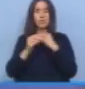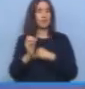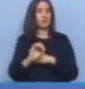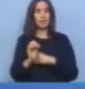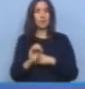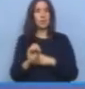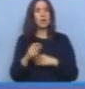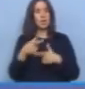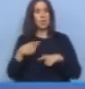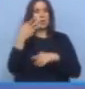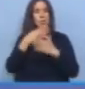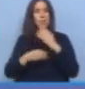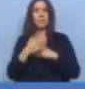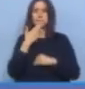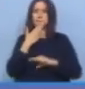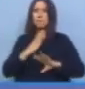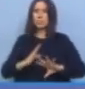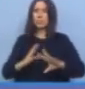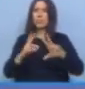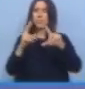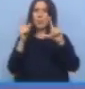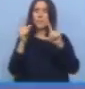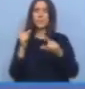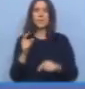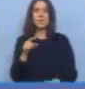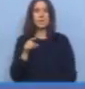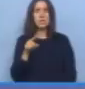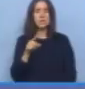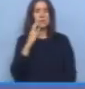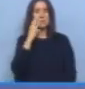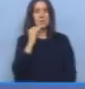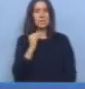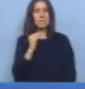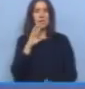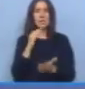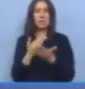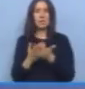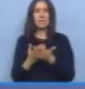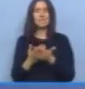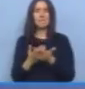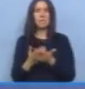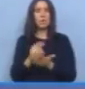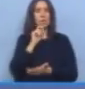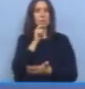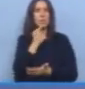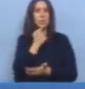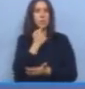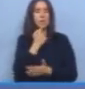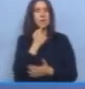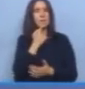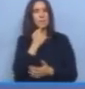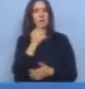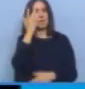língua e cada vez estou a melhorar ainda. Isso eu acho que dá uma grande oportunidade